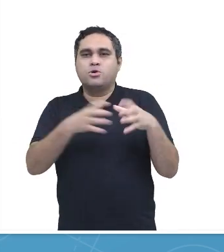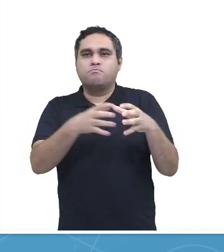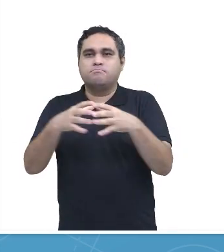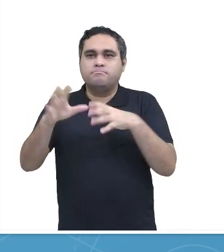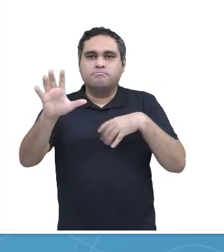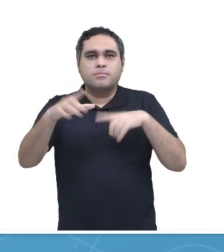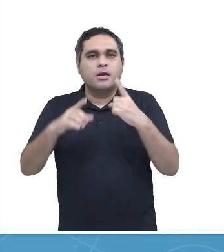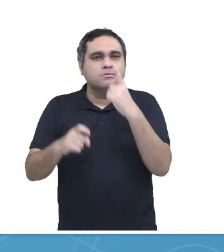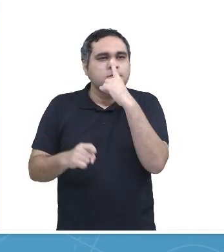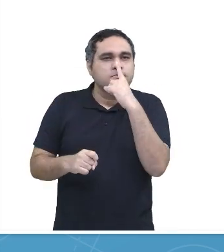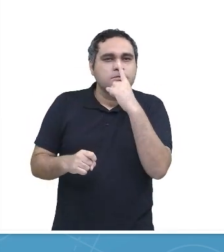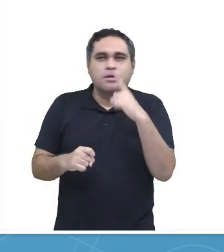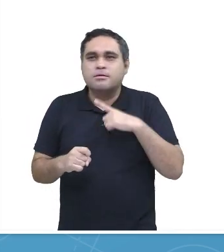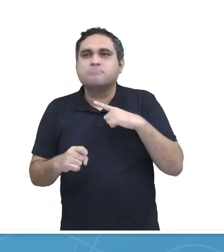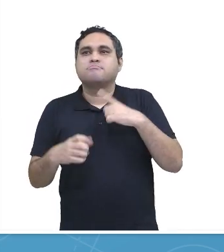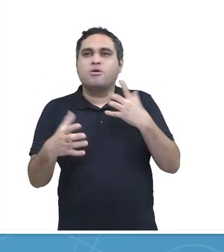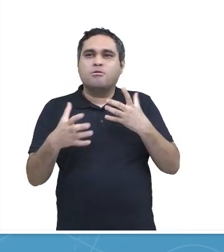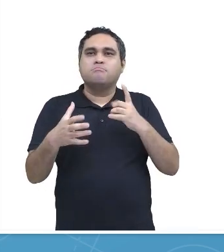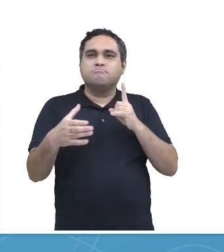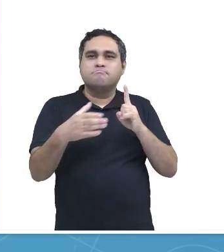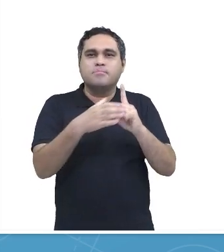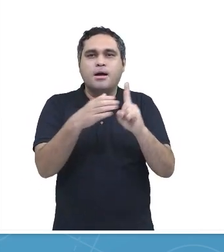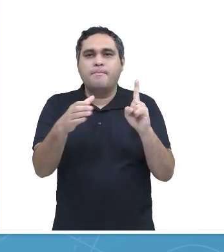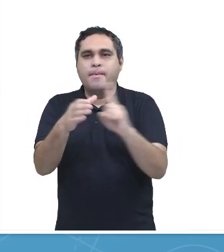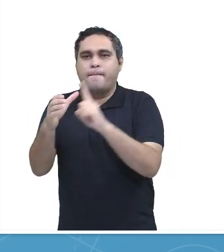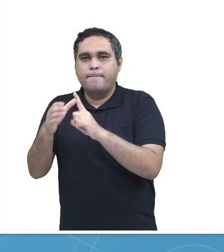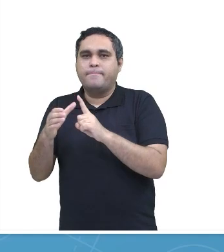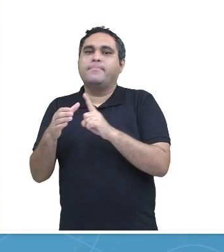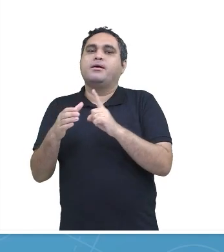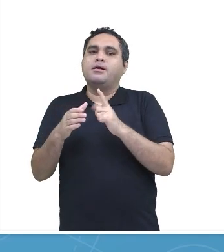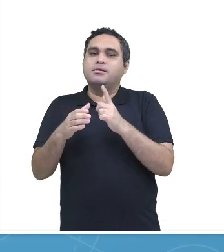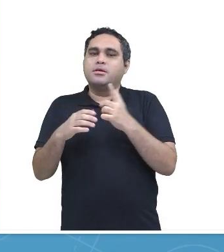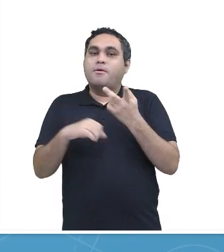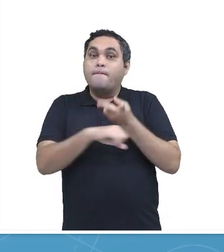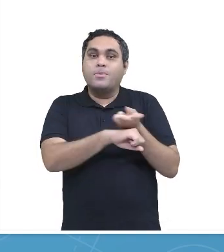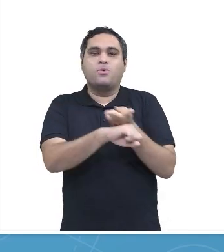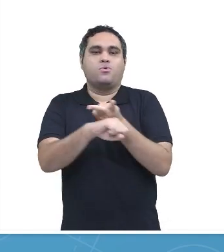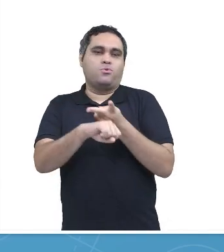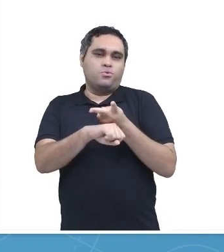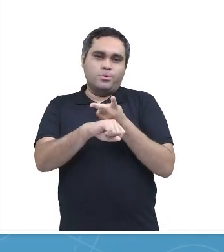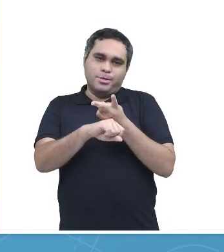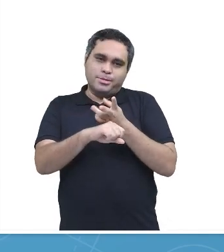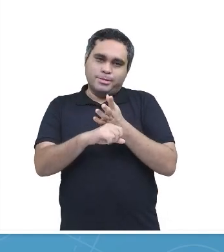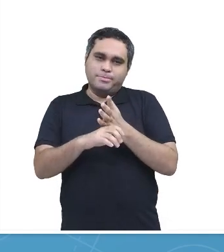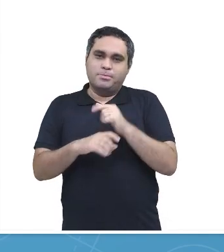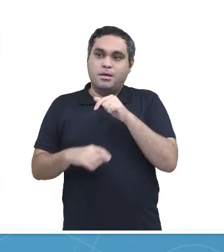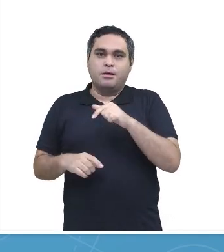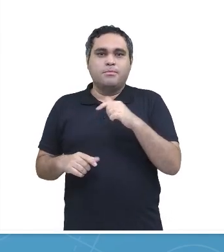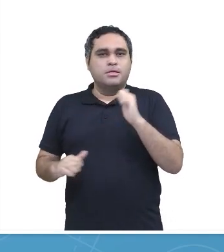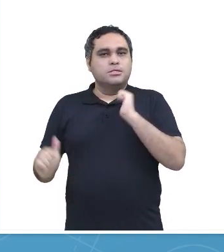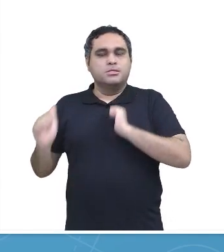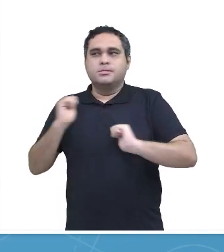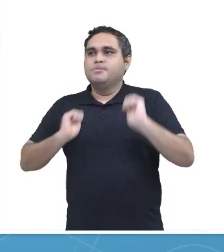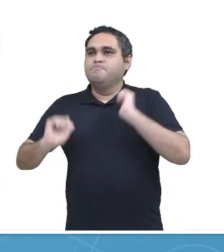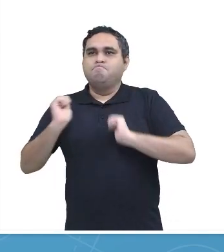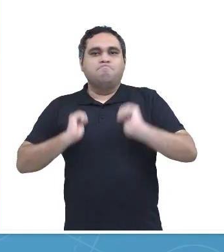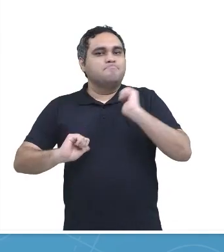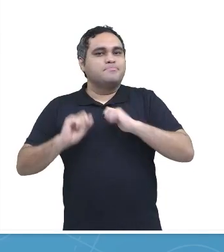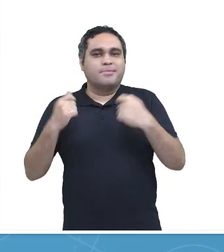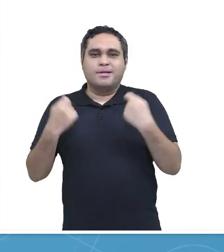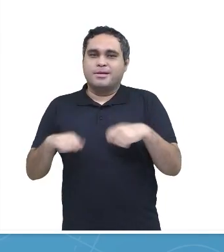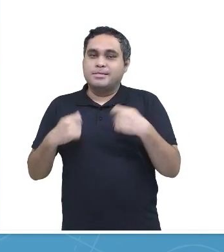as mesmas características, fazem com que o adolescente se torne muito ansioso durante essa fase,